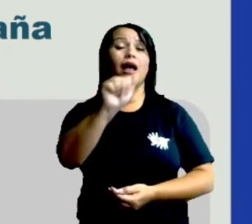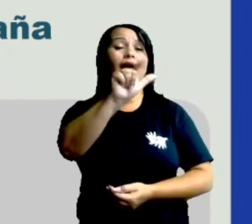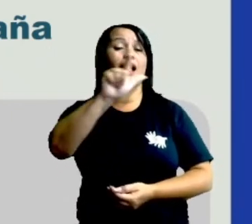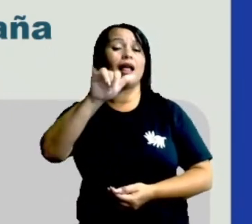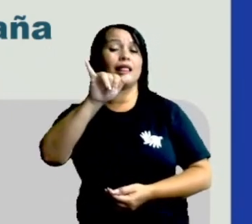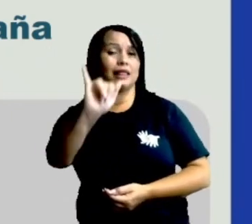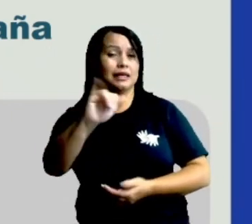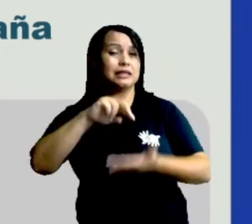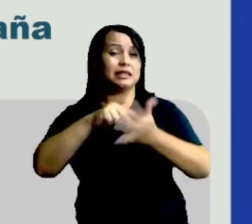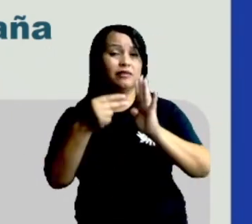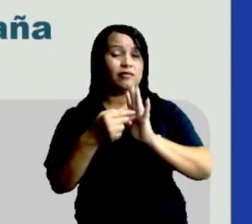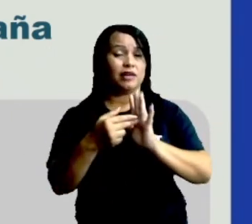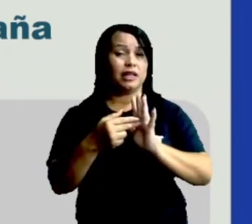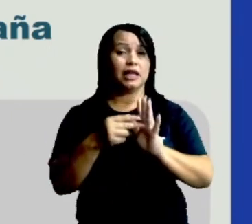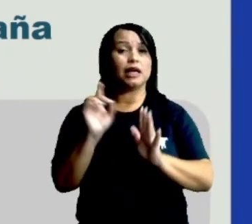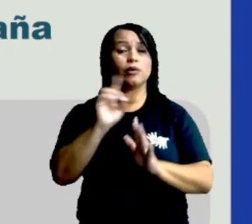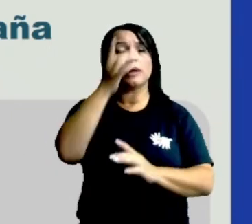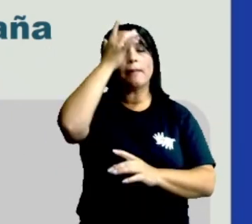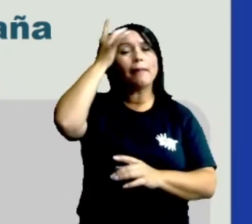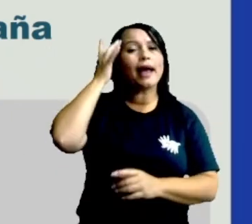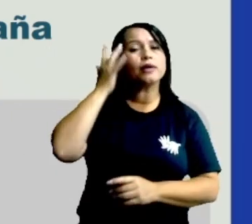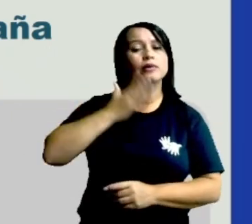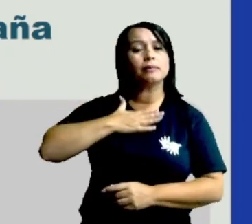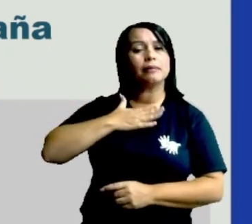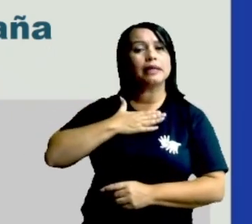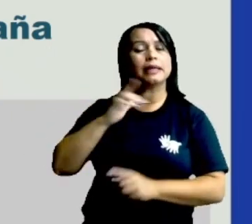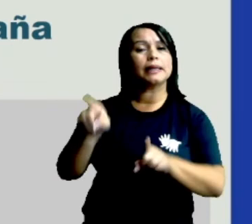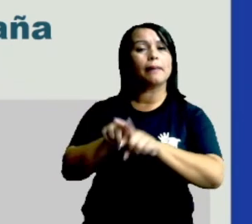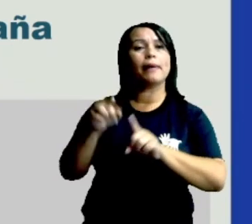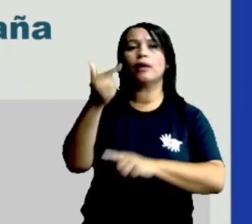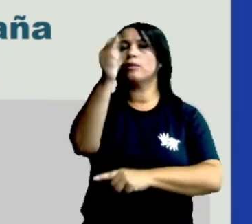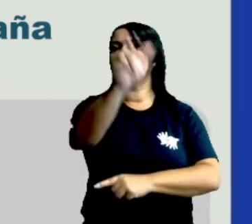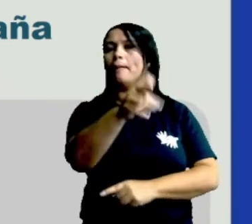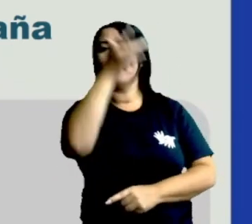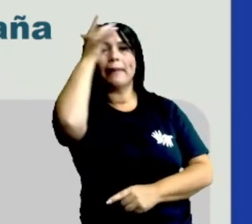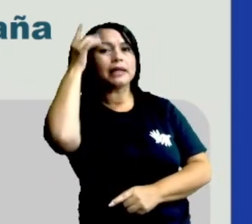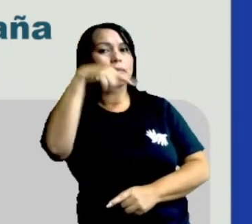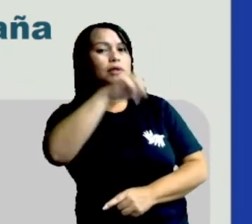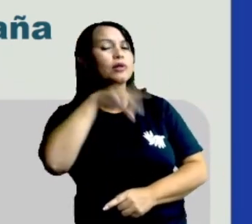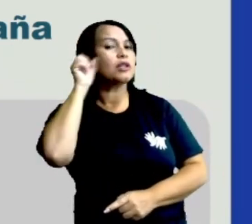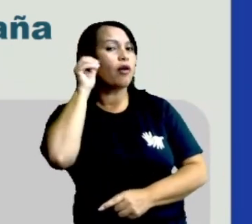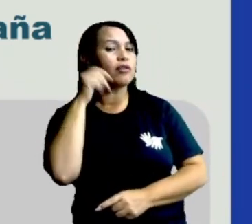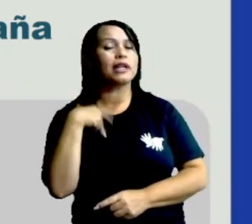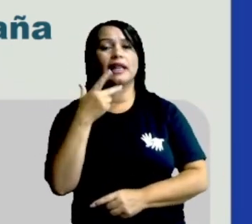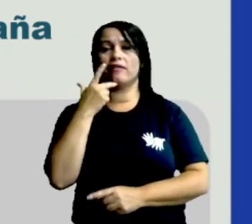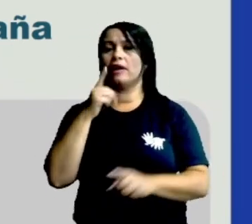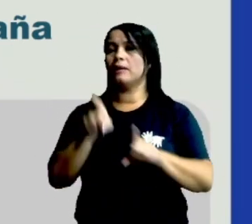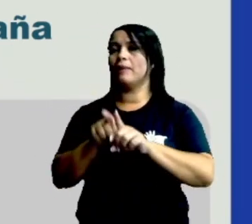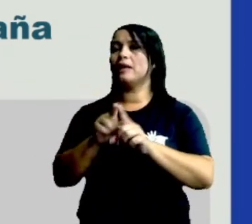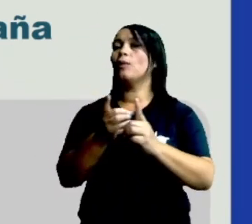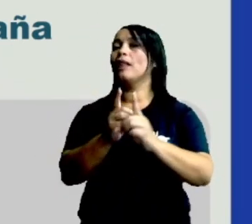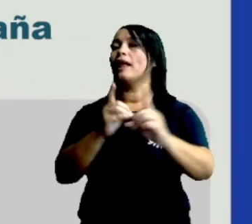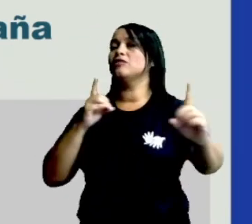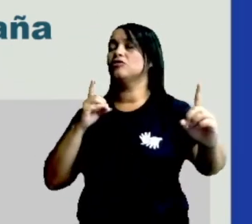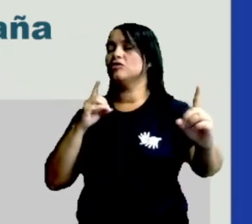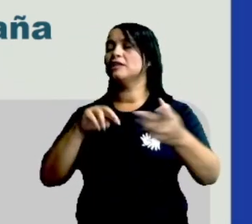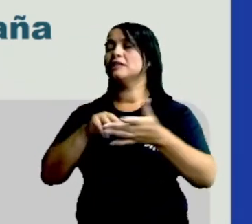indica que nem está perto de quem está falando, nem está perto de quem está ouvindo. Então, a gente tem,